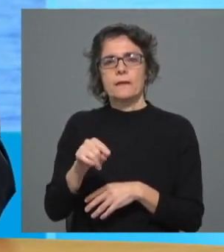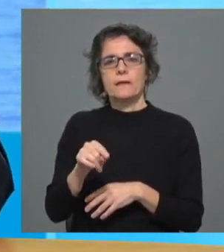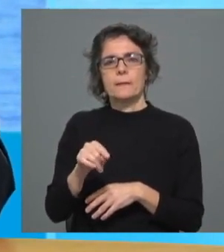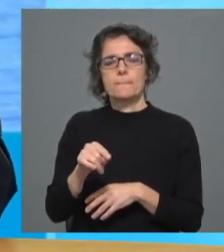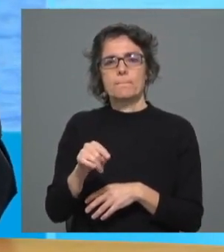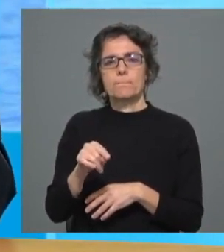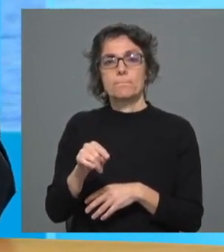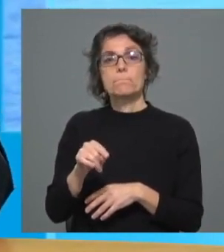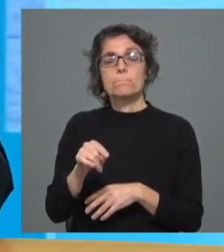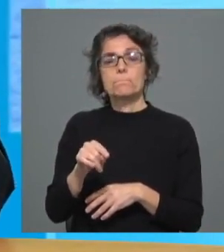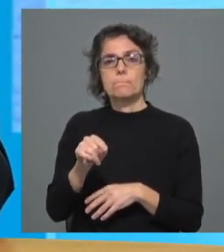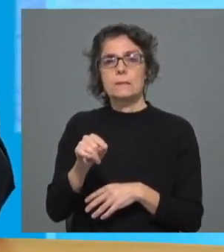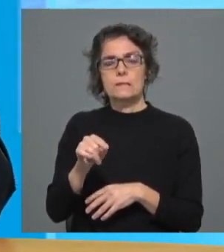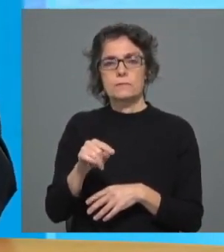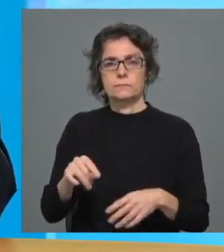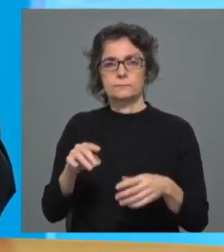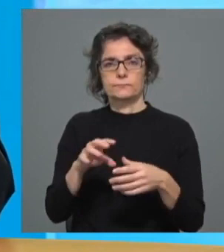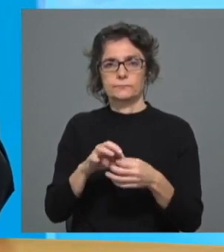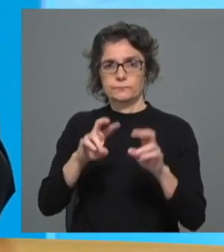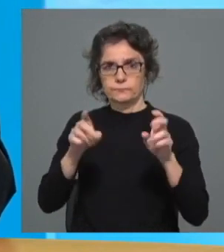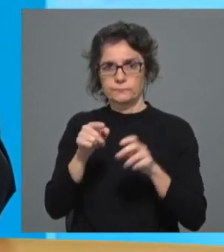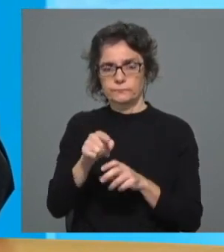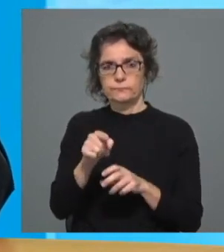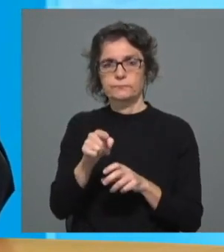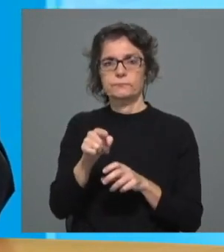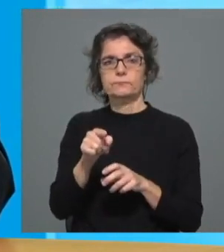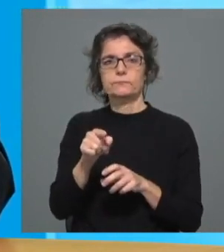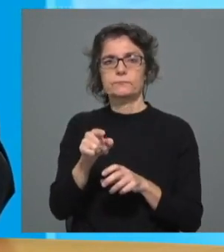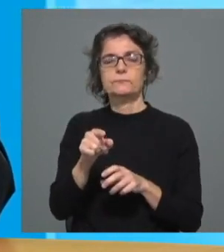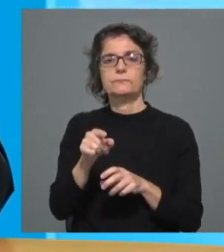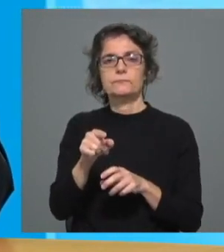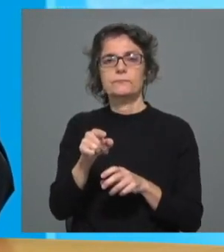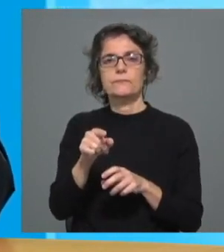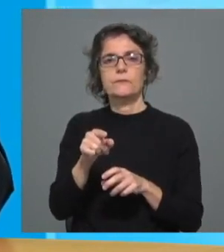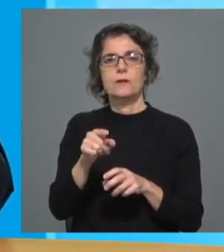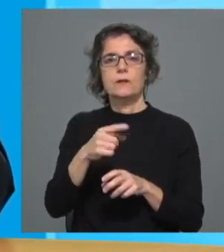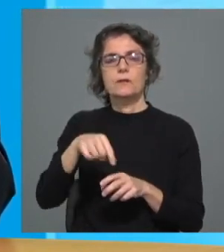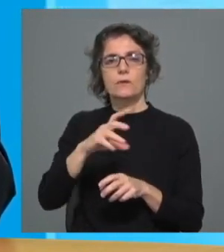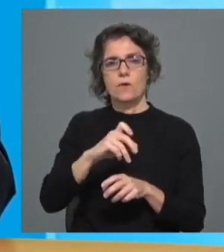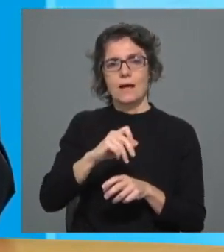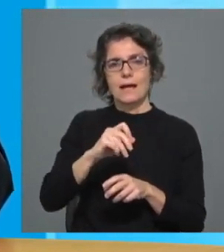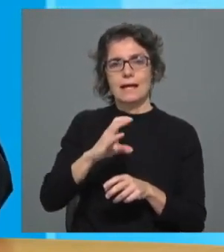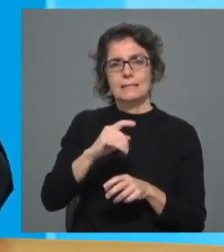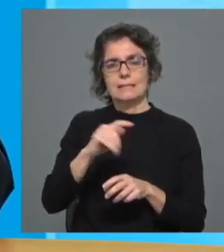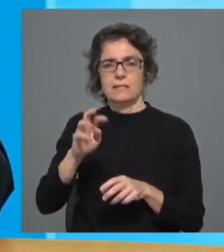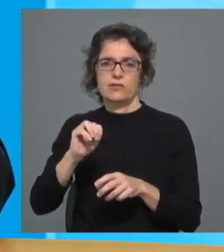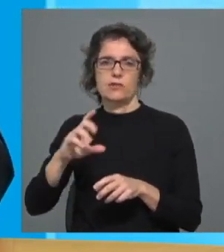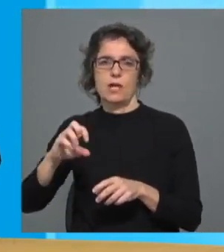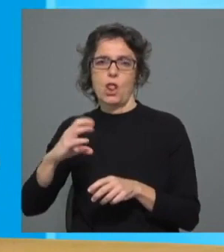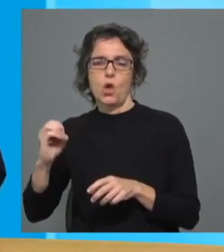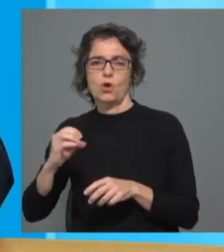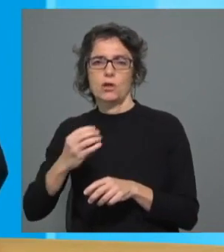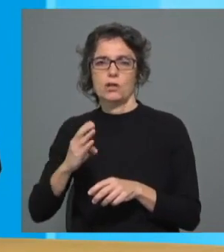portanto, em relação a esta questão, especificamente a ACES e a LOC e também a JOC,